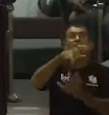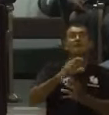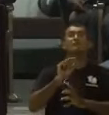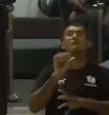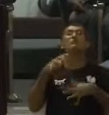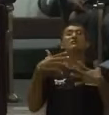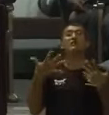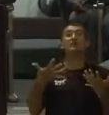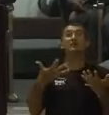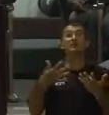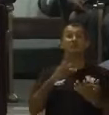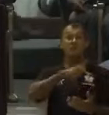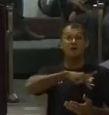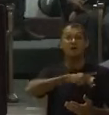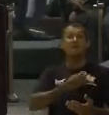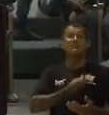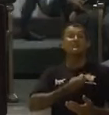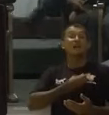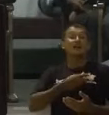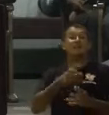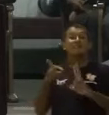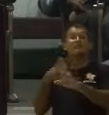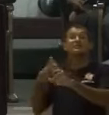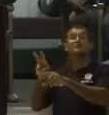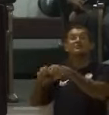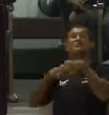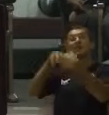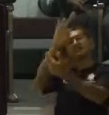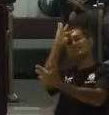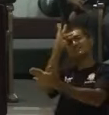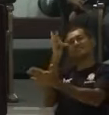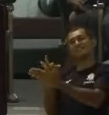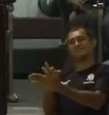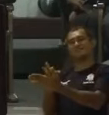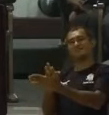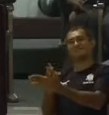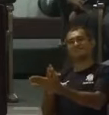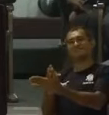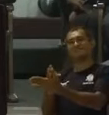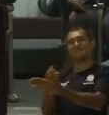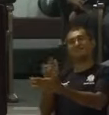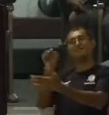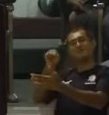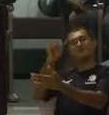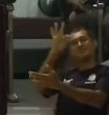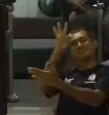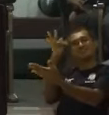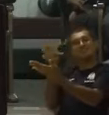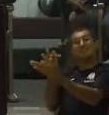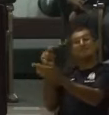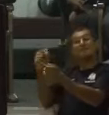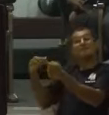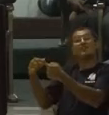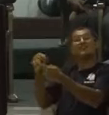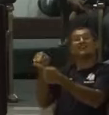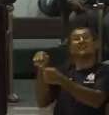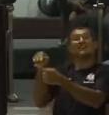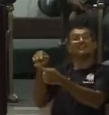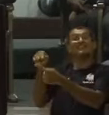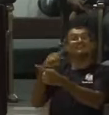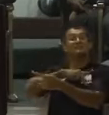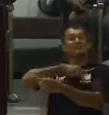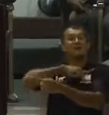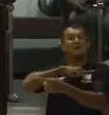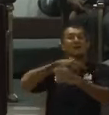Ele está preso por causa da sua fé. Ele está preso por causa da proclamação da mensagem